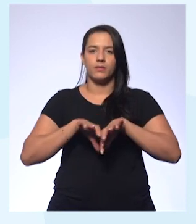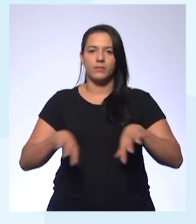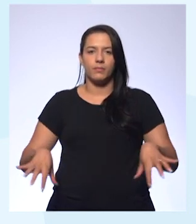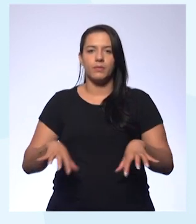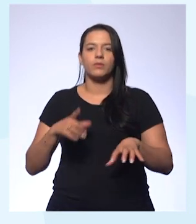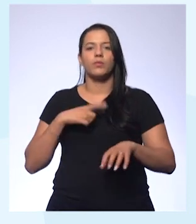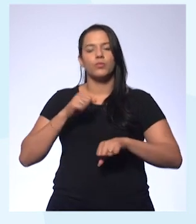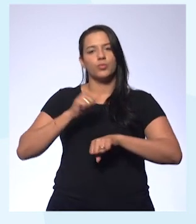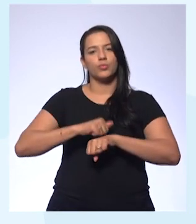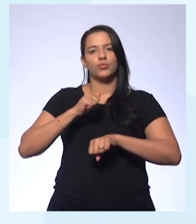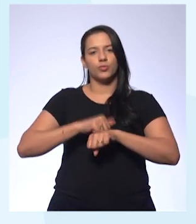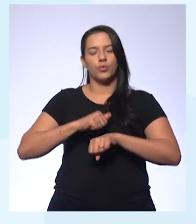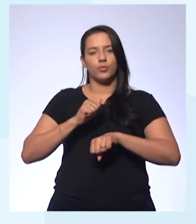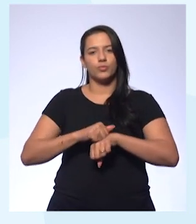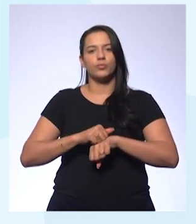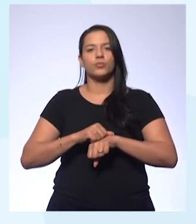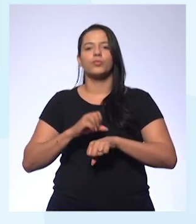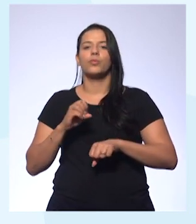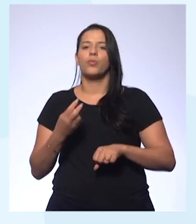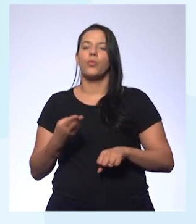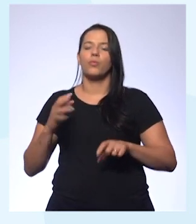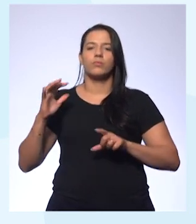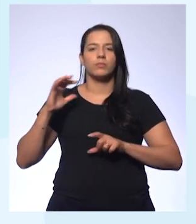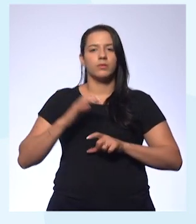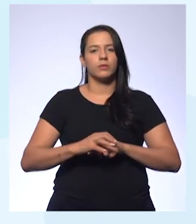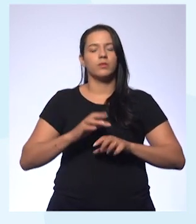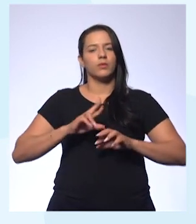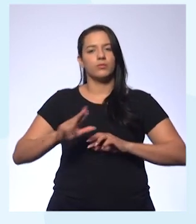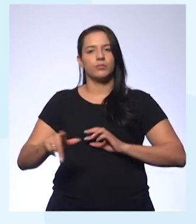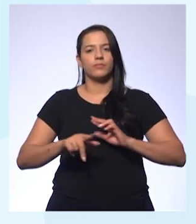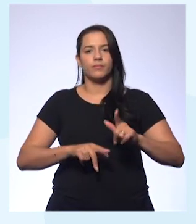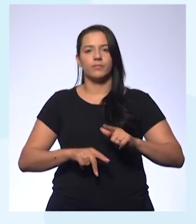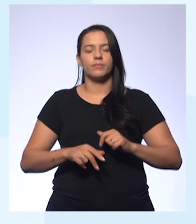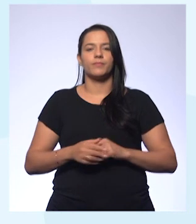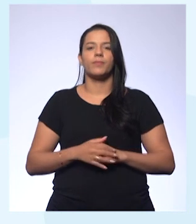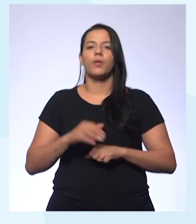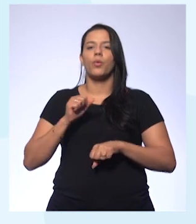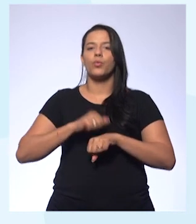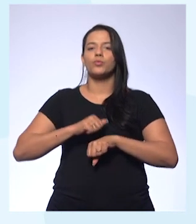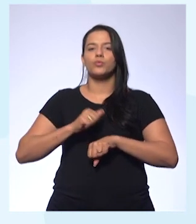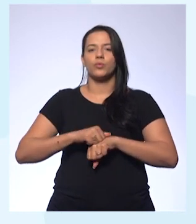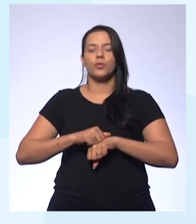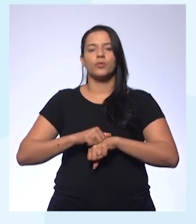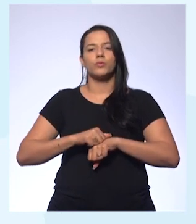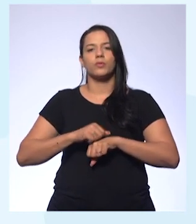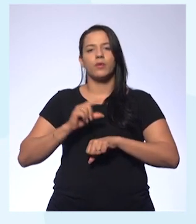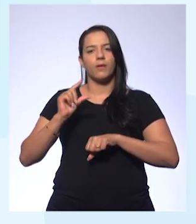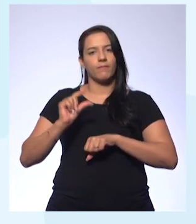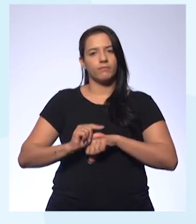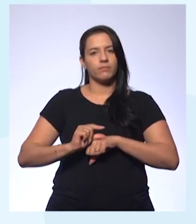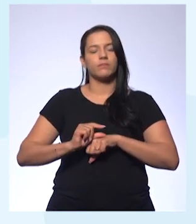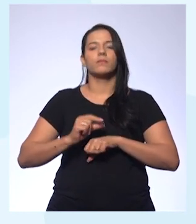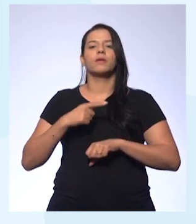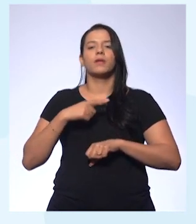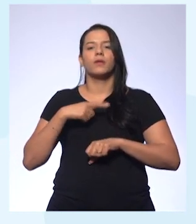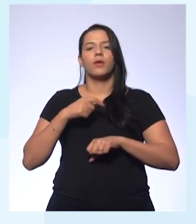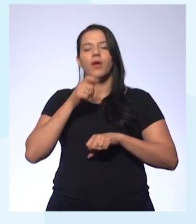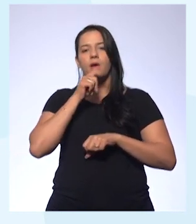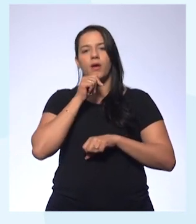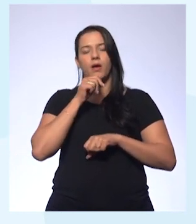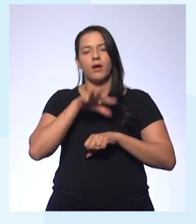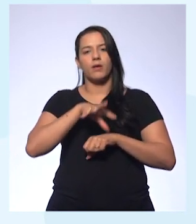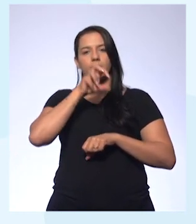entre sólidos com densidade bastante diferente. O sólido menos denso ele é arrastado pela corrente de